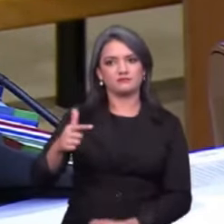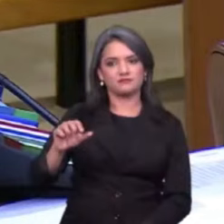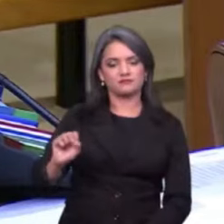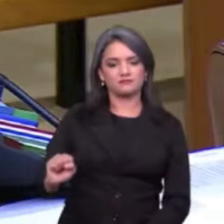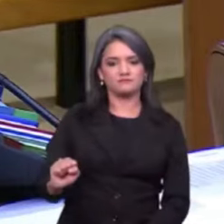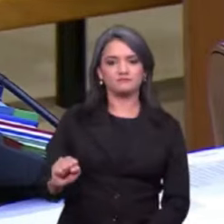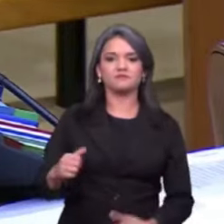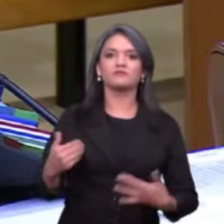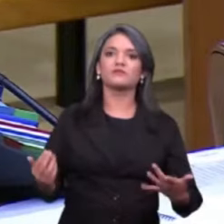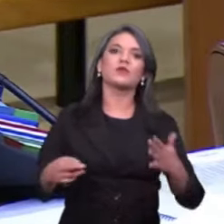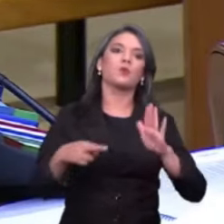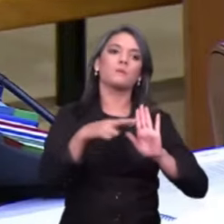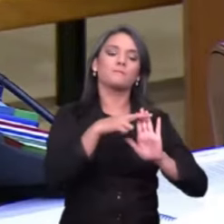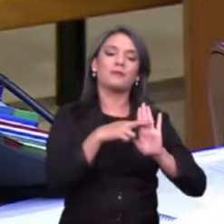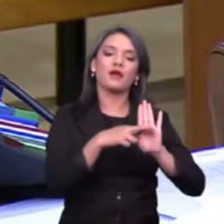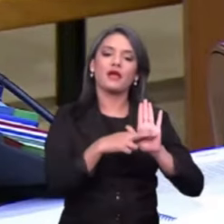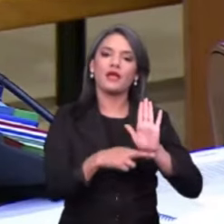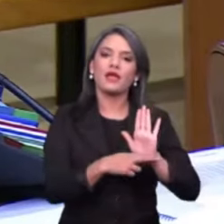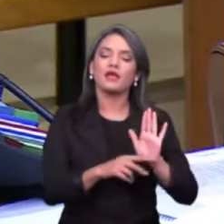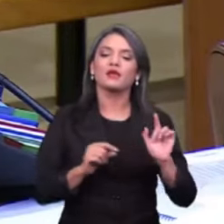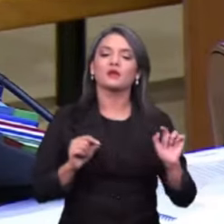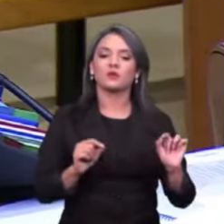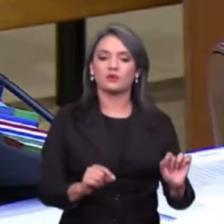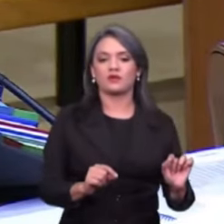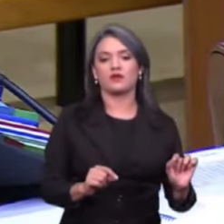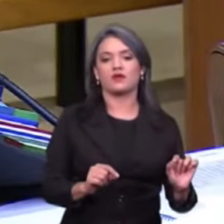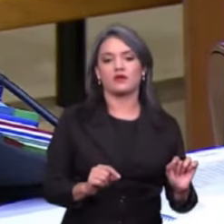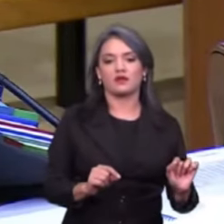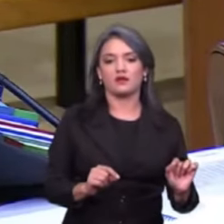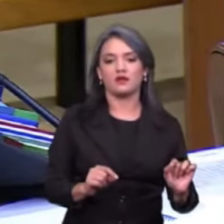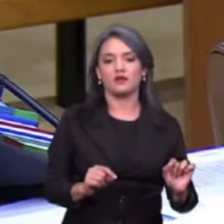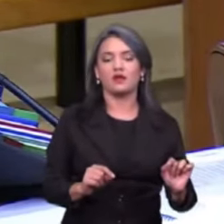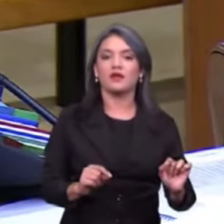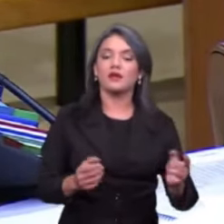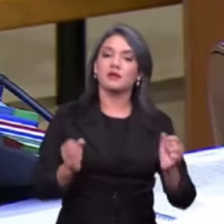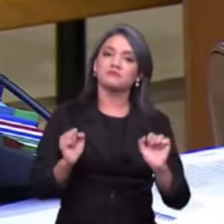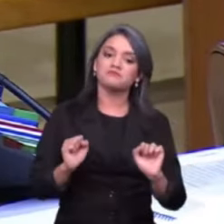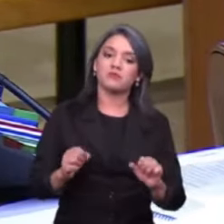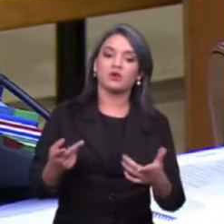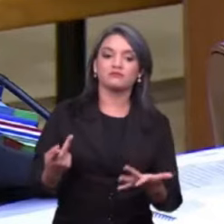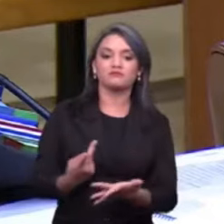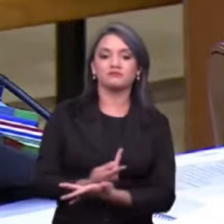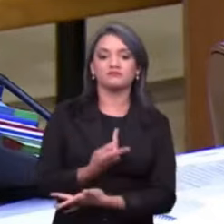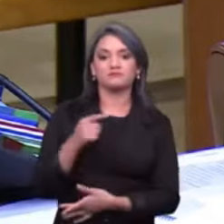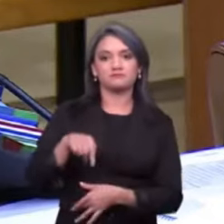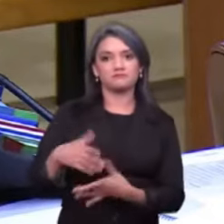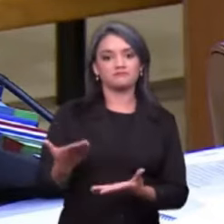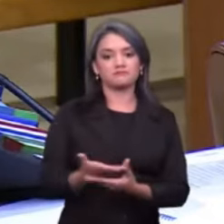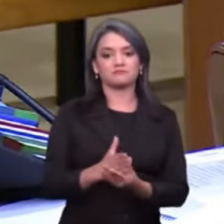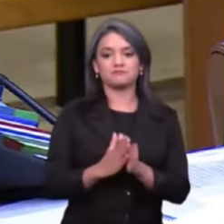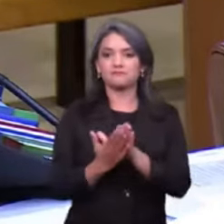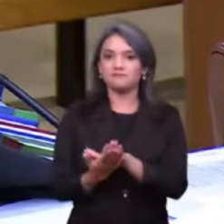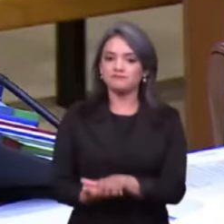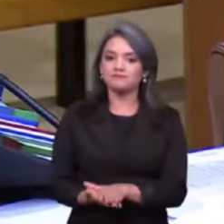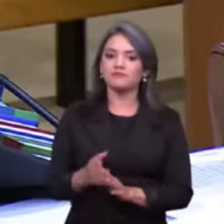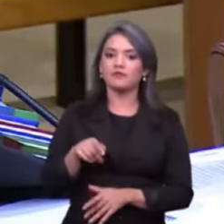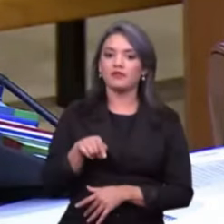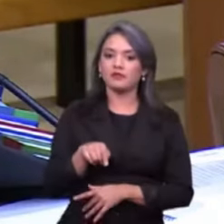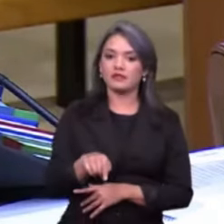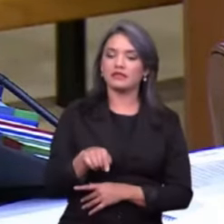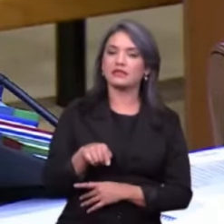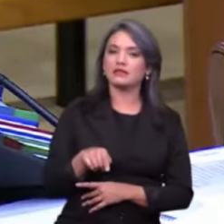Parâmetros esses que não impedirão que, no caso concreto, seja afastada a presunção mediante a fundamentação idônea da